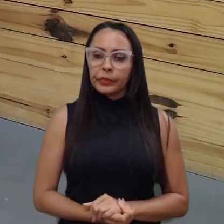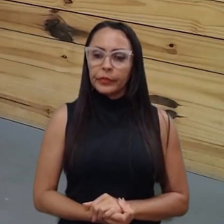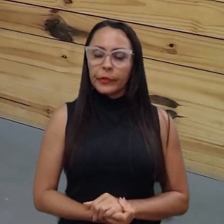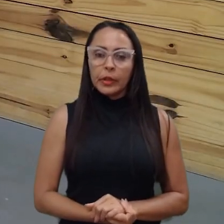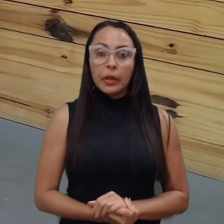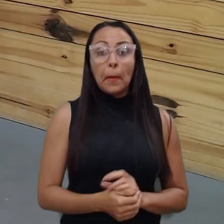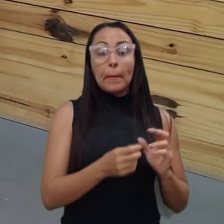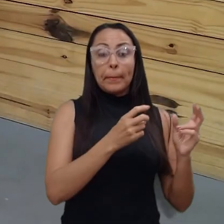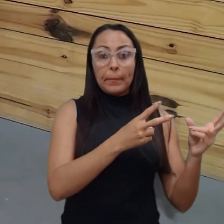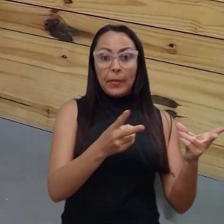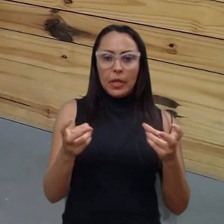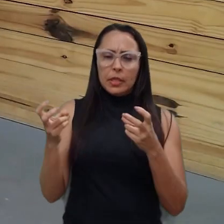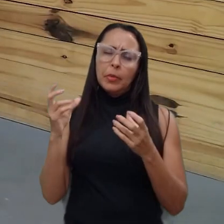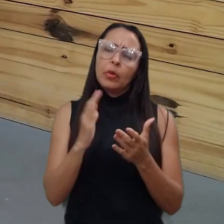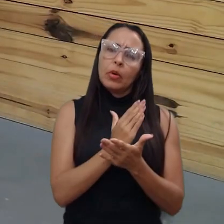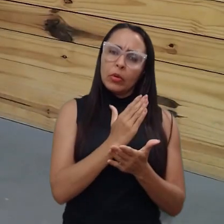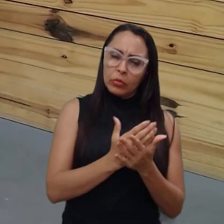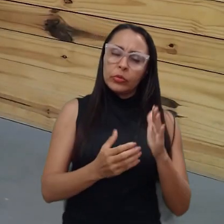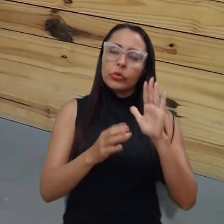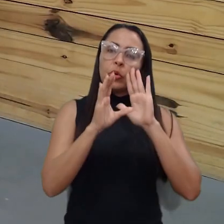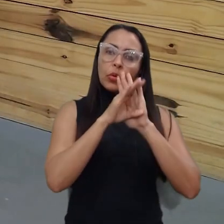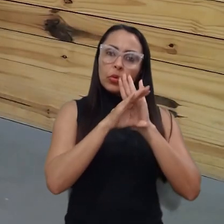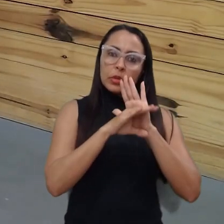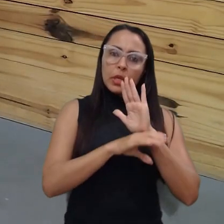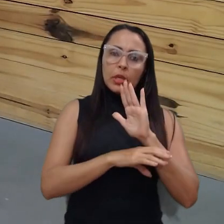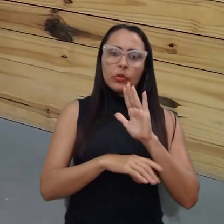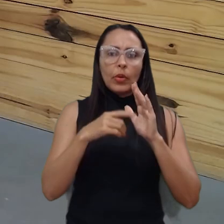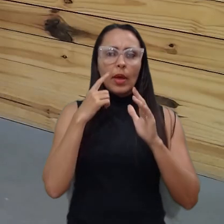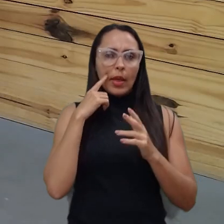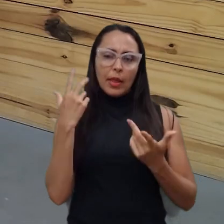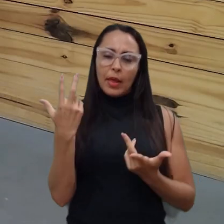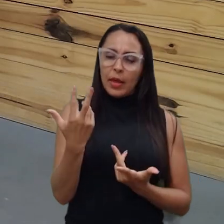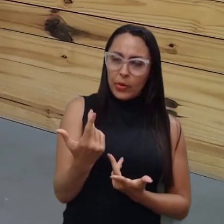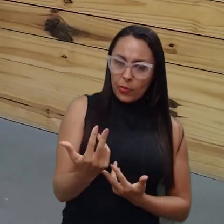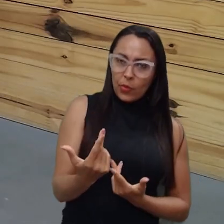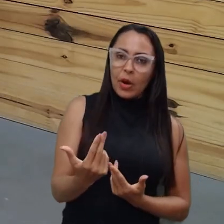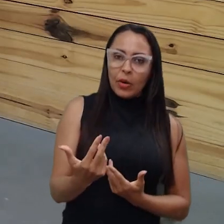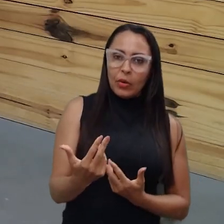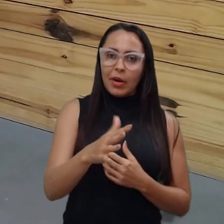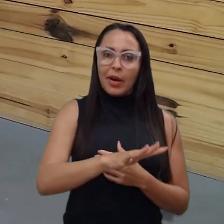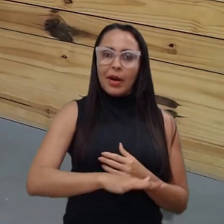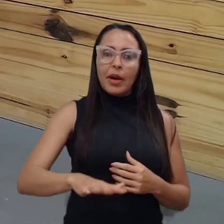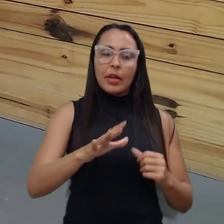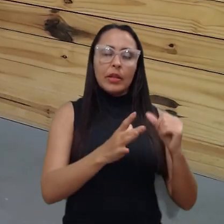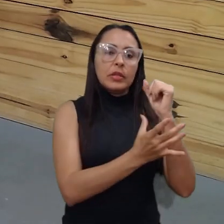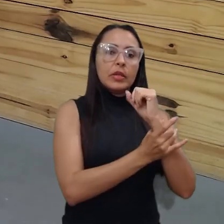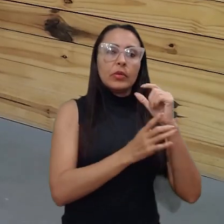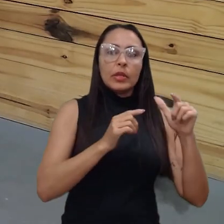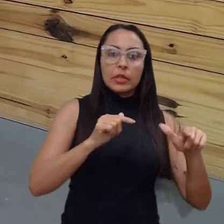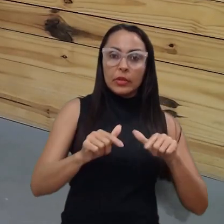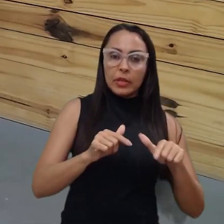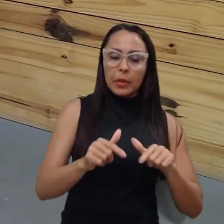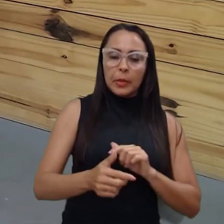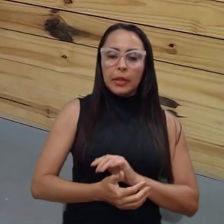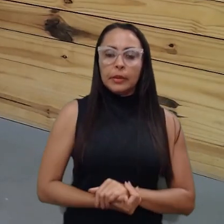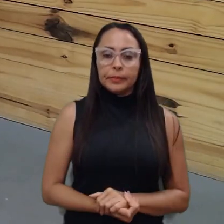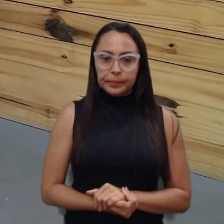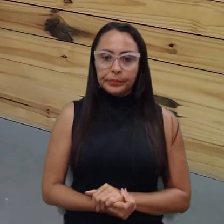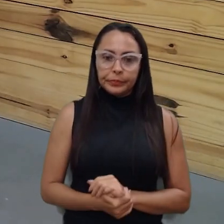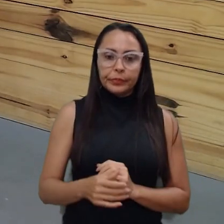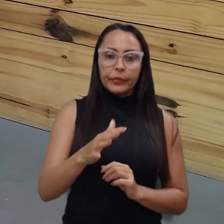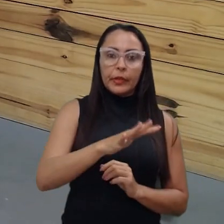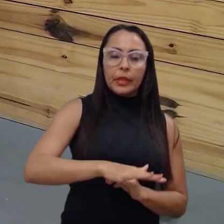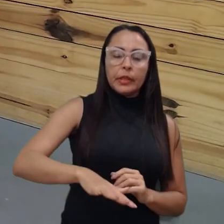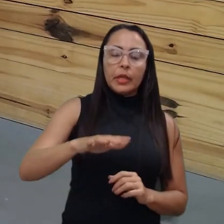Percebeu que alguns conceitos eles se assemelham em relação à área de segurança do trabalho e à área